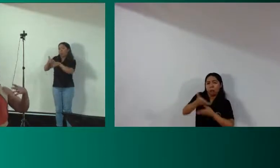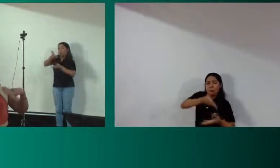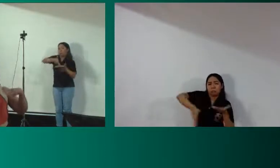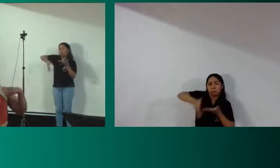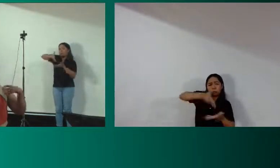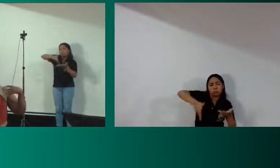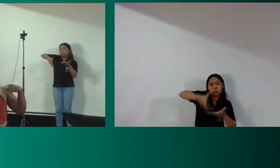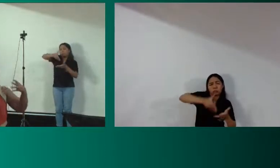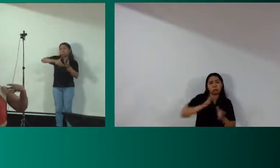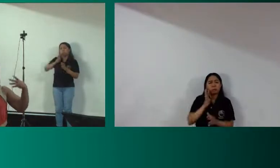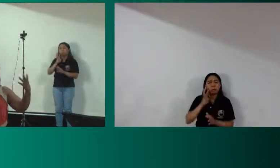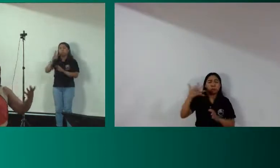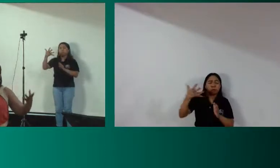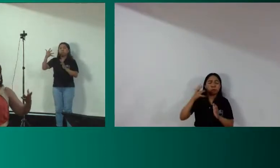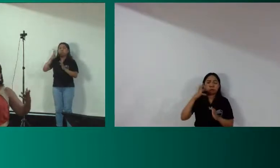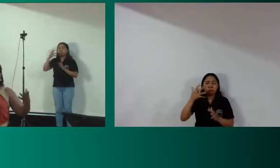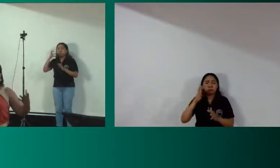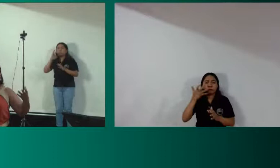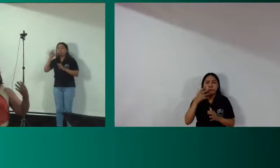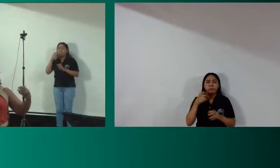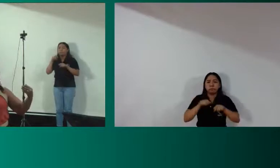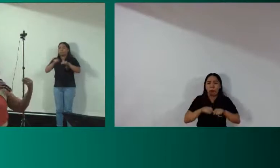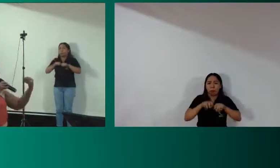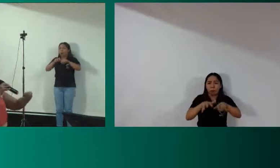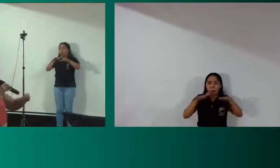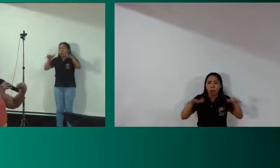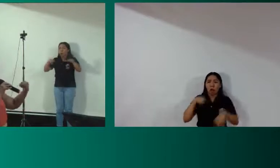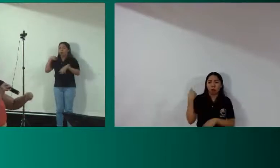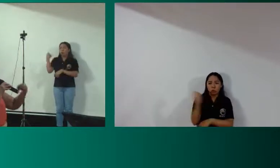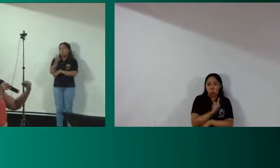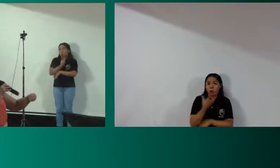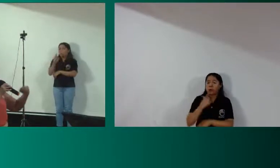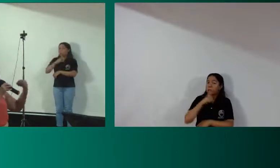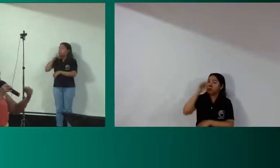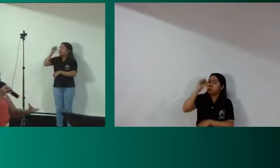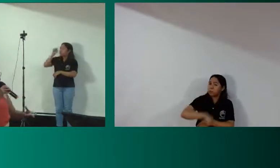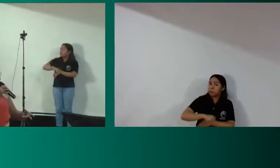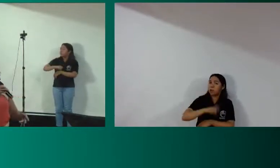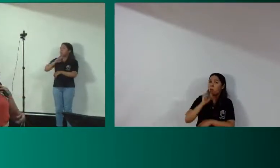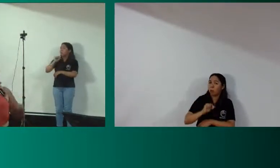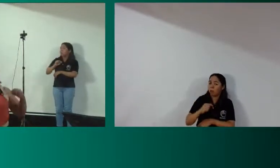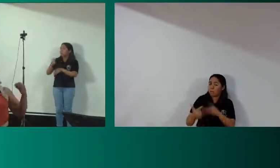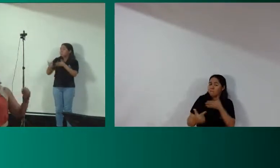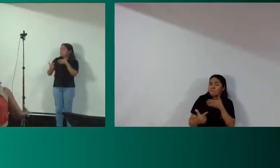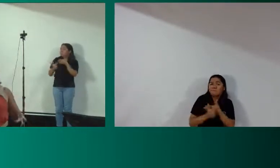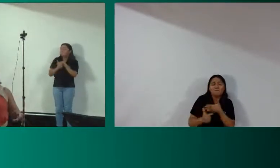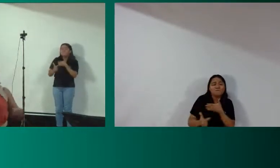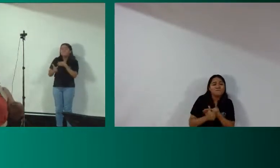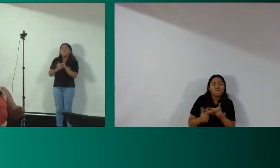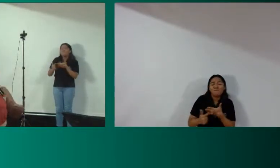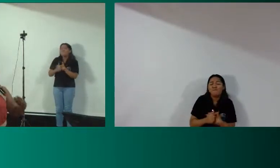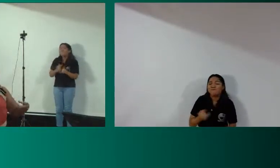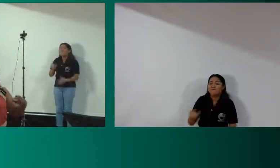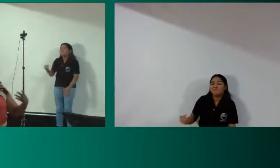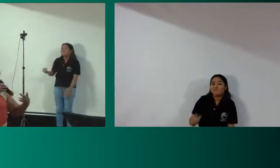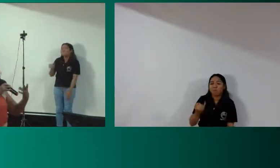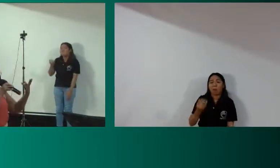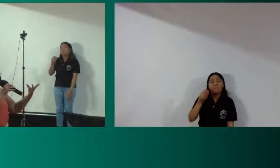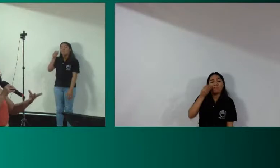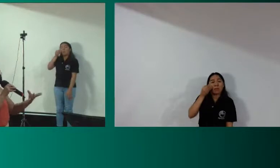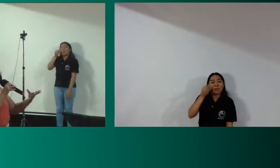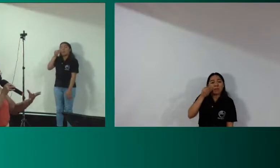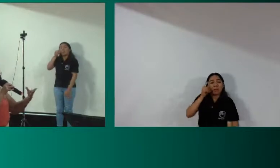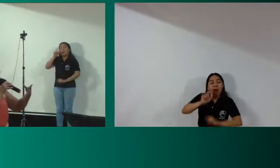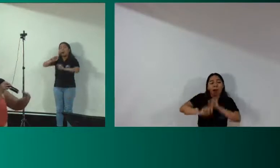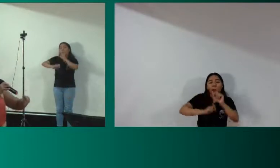ser estendidas né e eu acho que nós temos sim um papel e é um papel de tentar